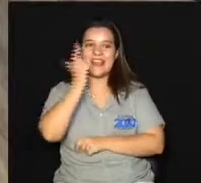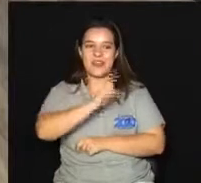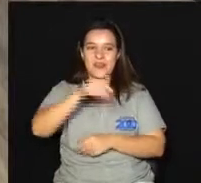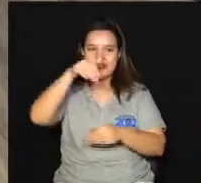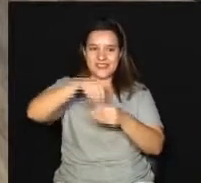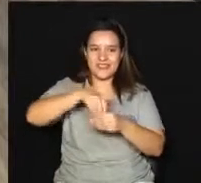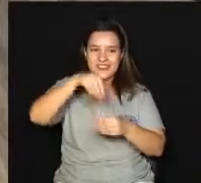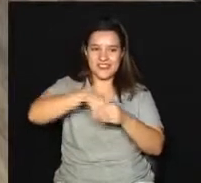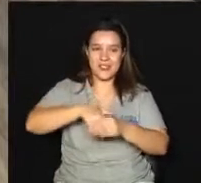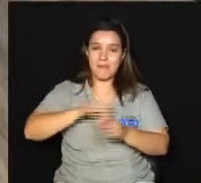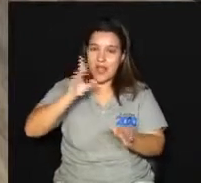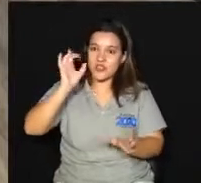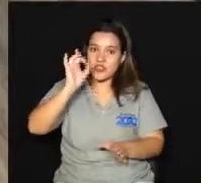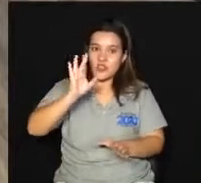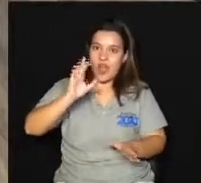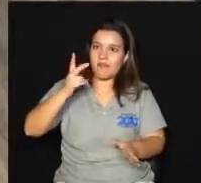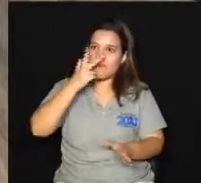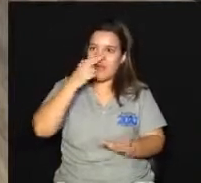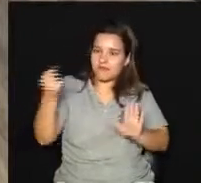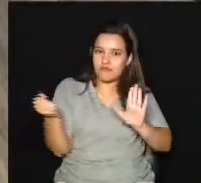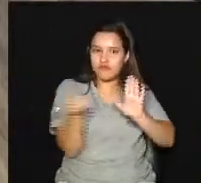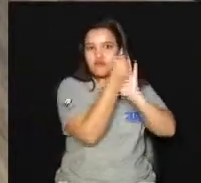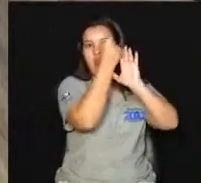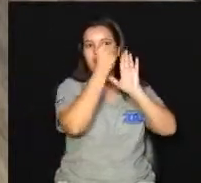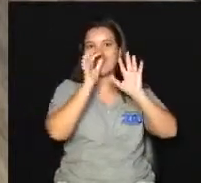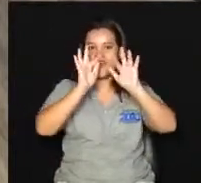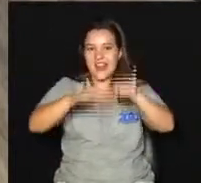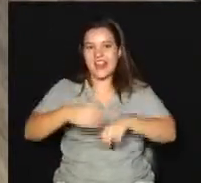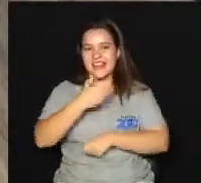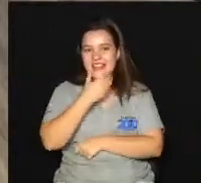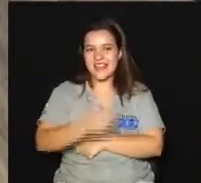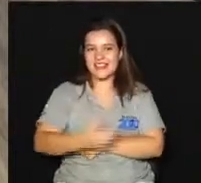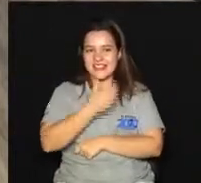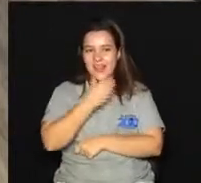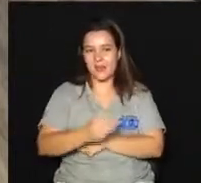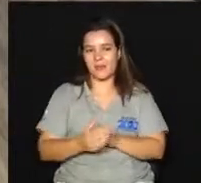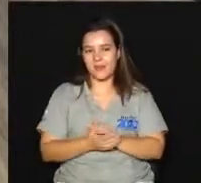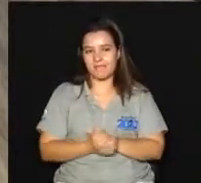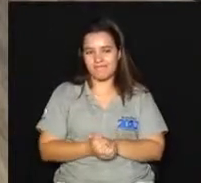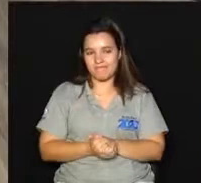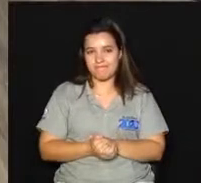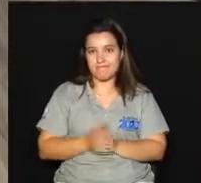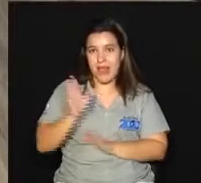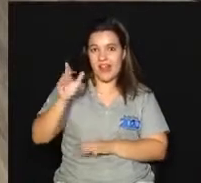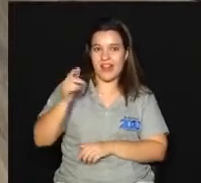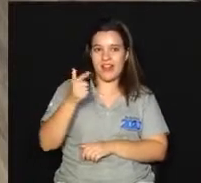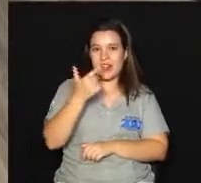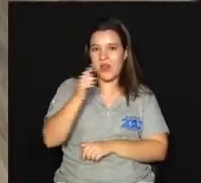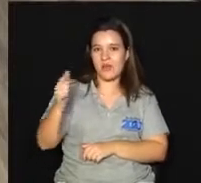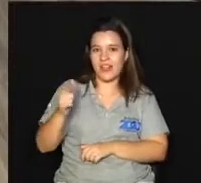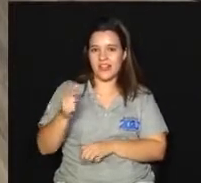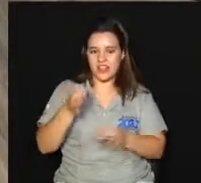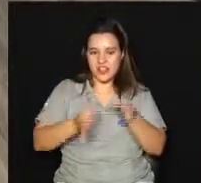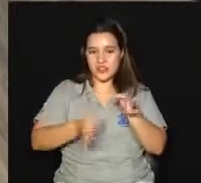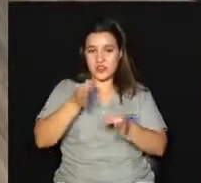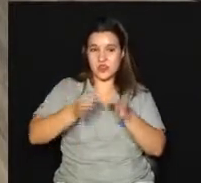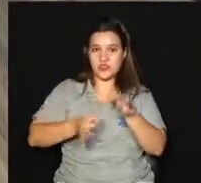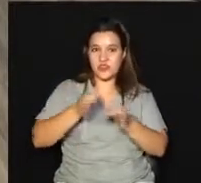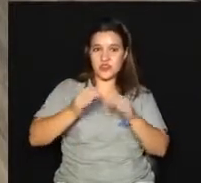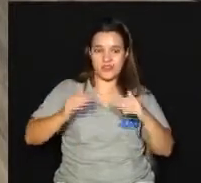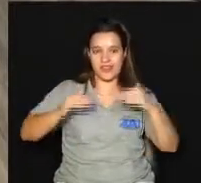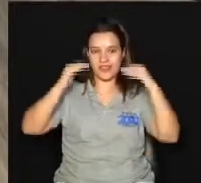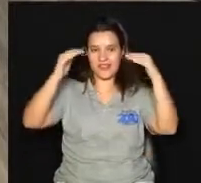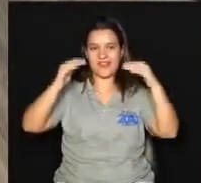só vai ter a chancela em dezembro, né? A gente dá o Biden como vencedor, mas lá não existe o TSE, que nem a gente